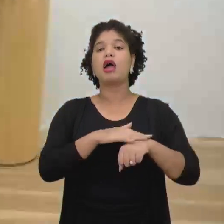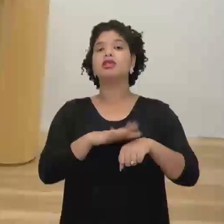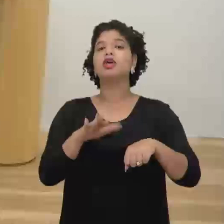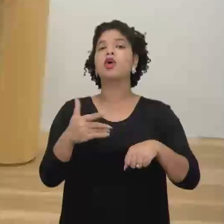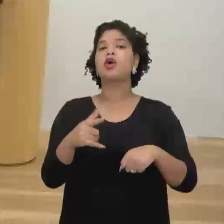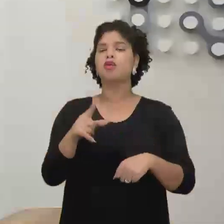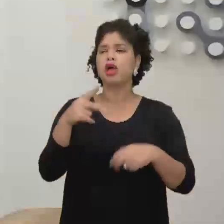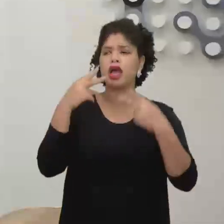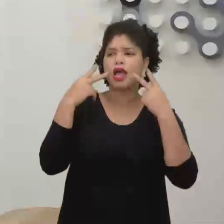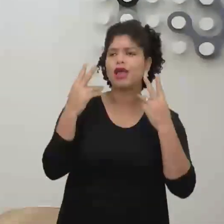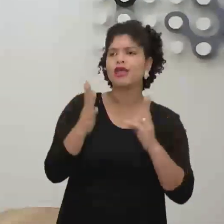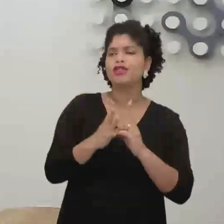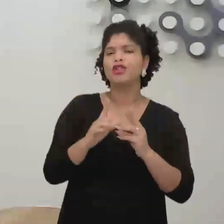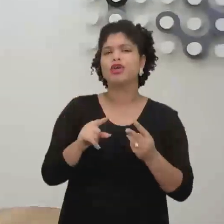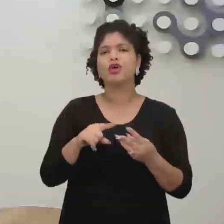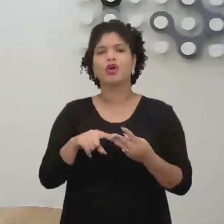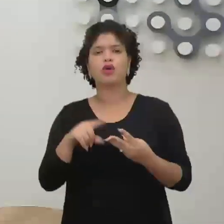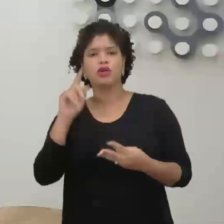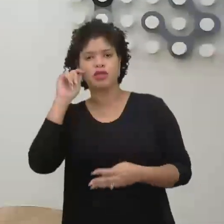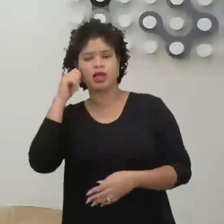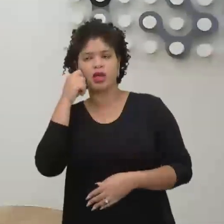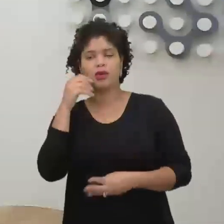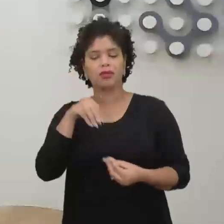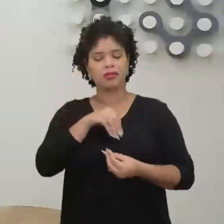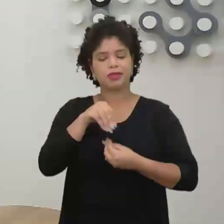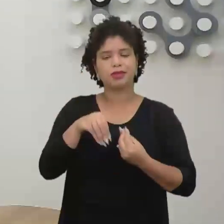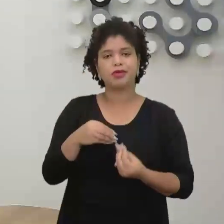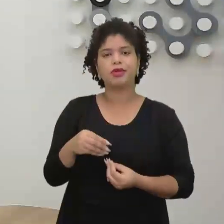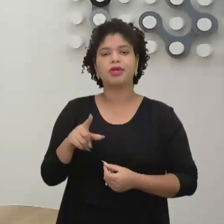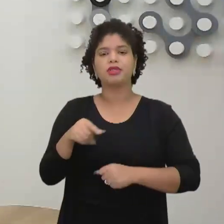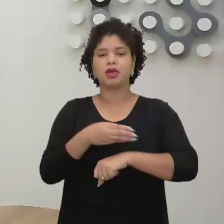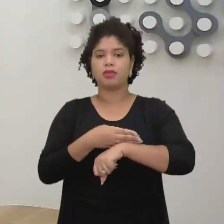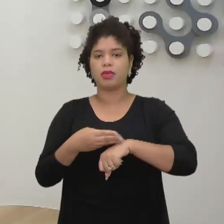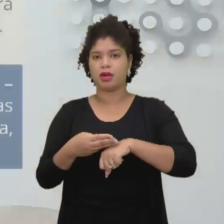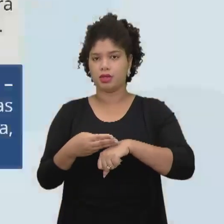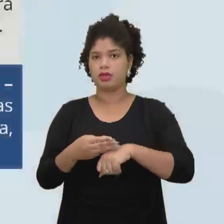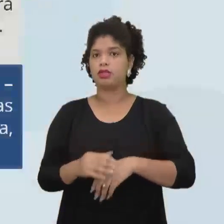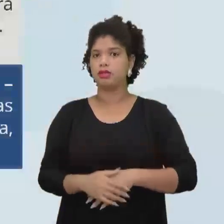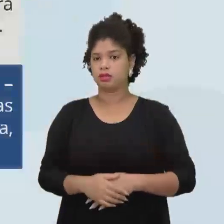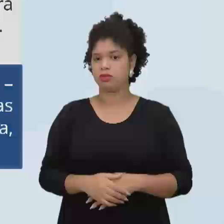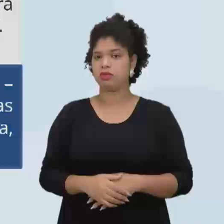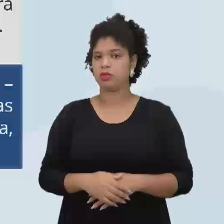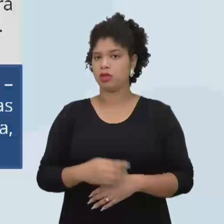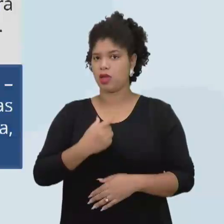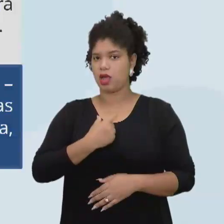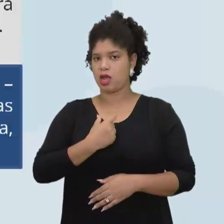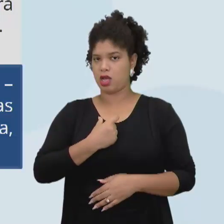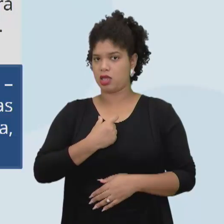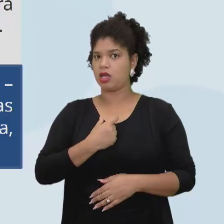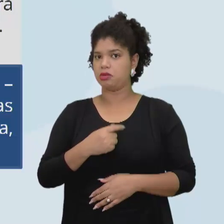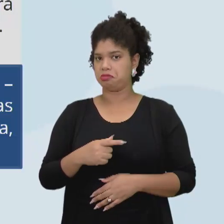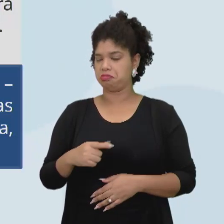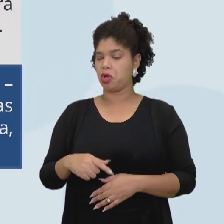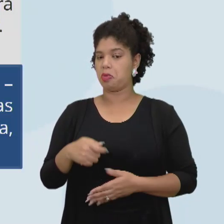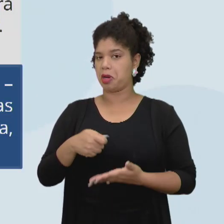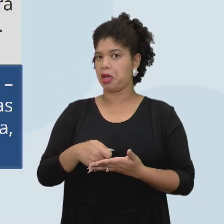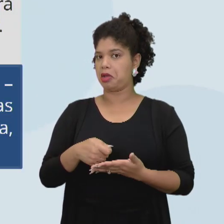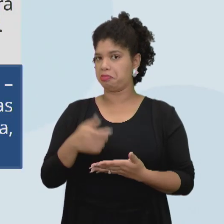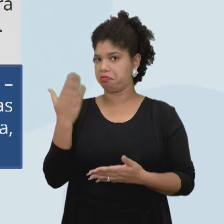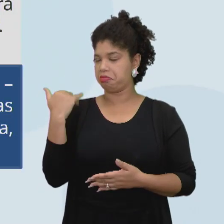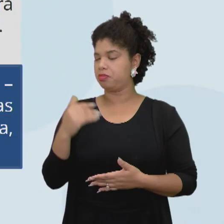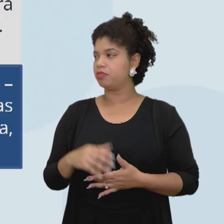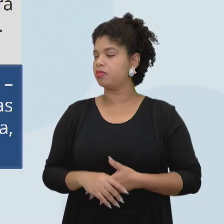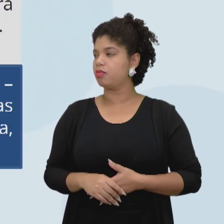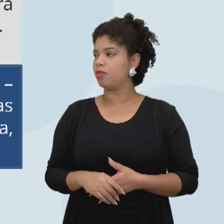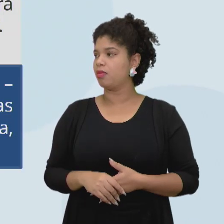era indígena, se você era negro, se você era mestiço, se você era branco. Remoções forçadas, proibição de casamentos mistos e